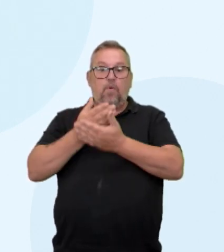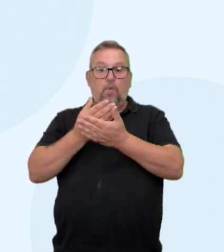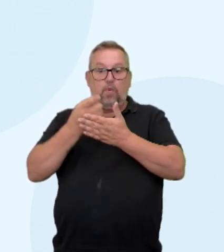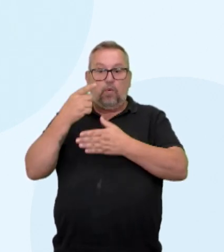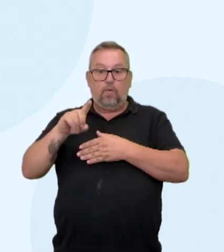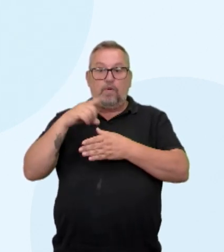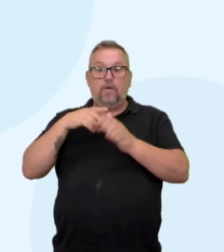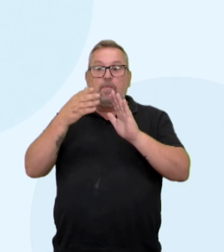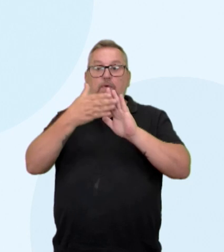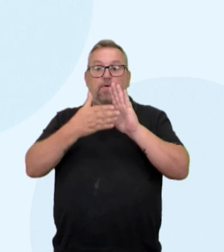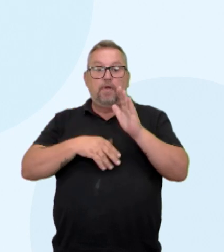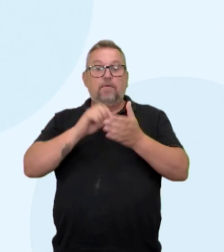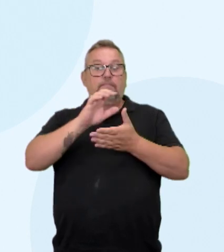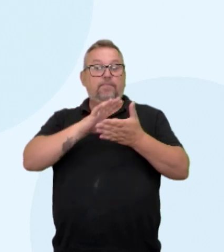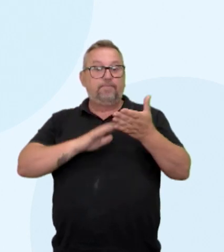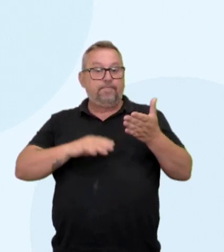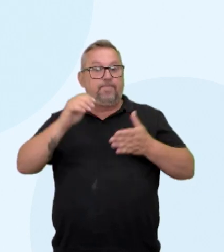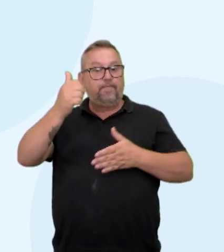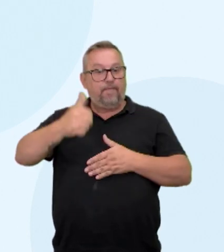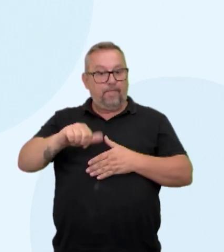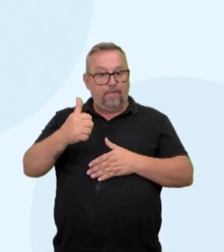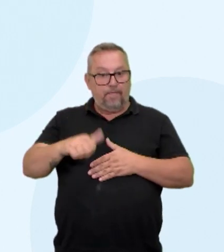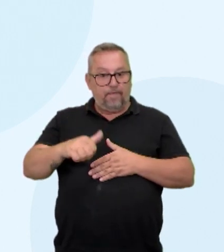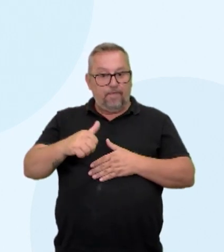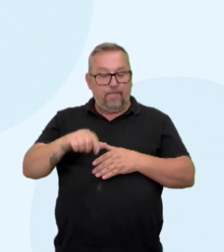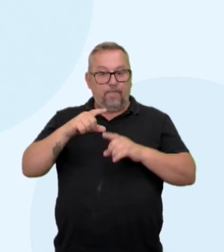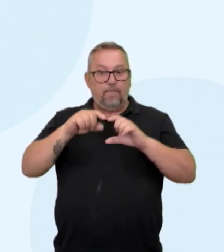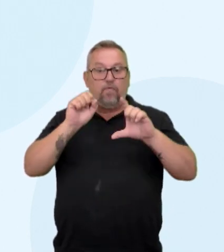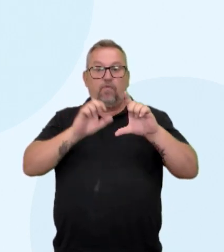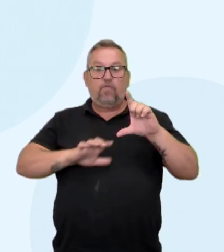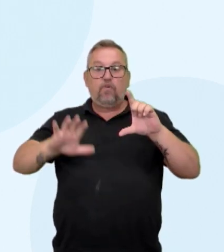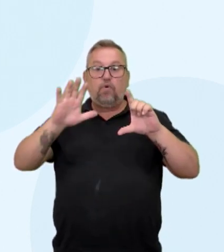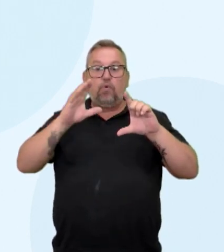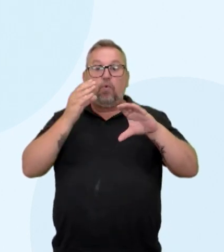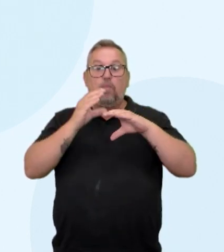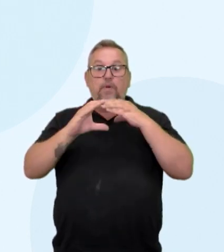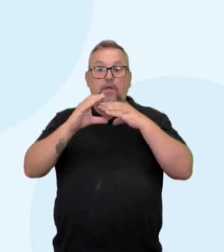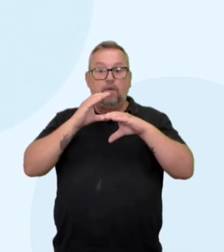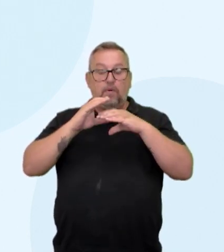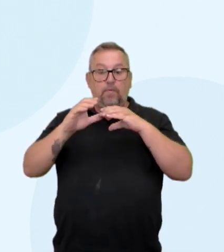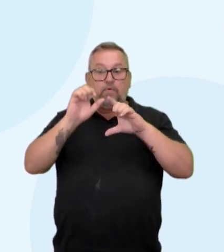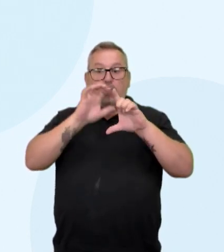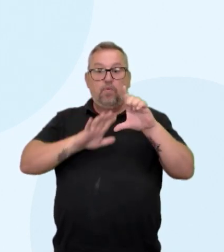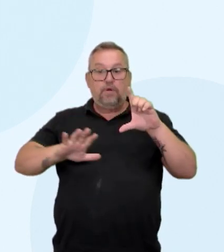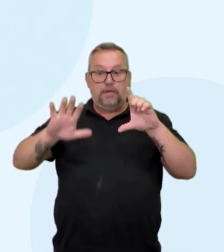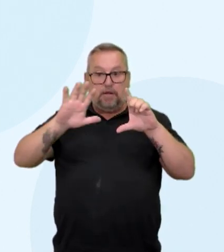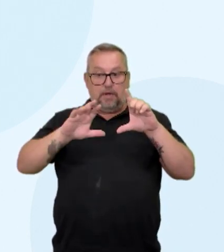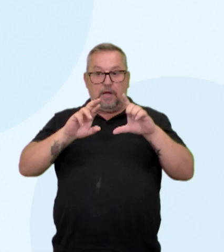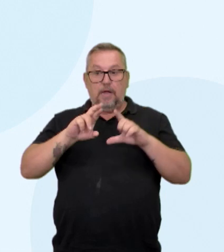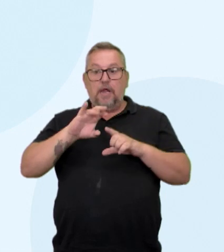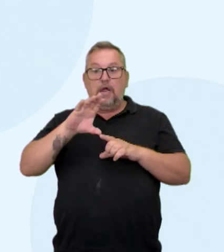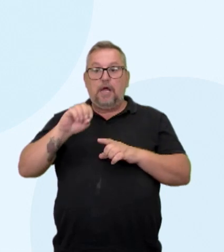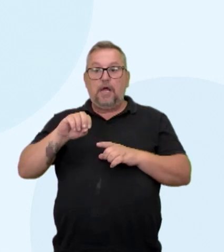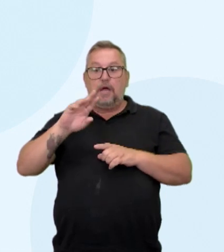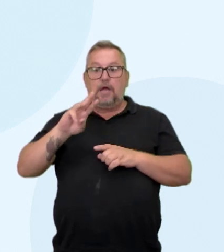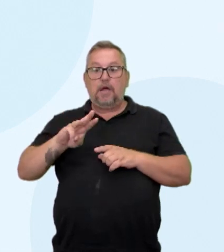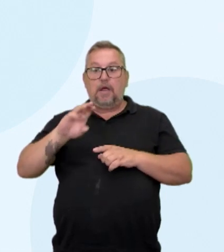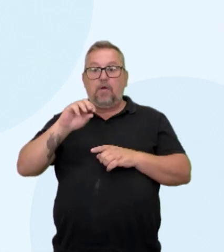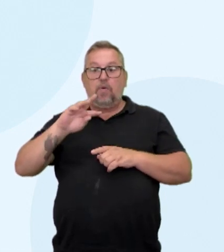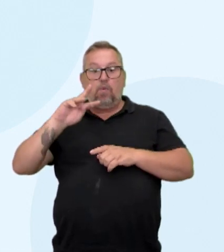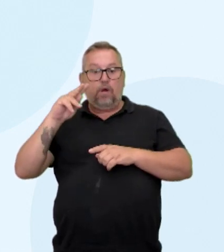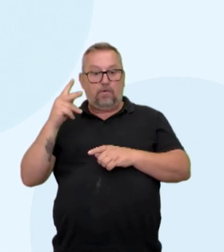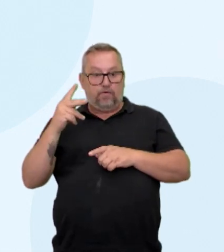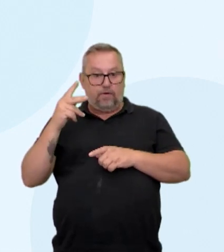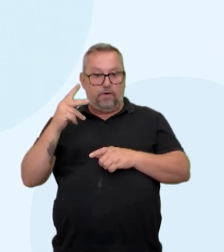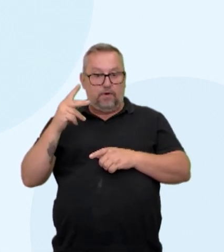uma proposta de atividade que era análise de um veículo de comunicação da mídia comunitária, a